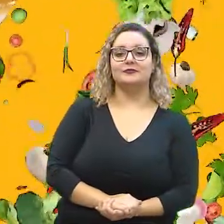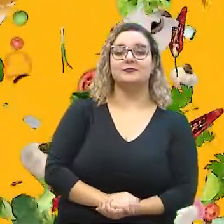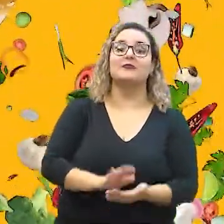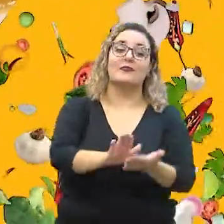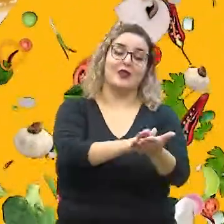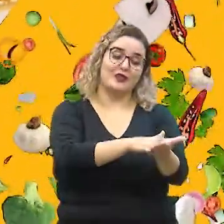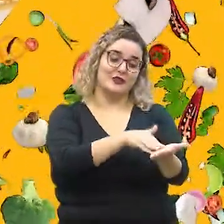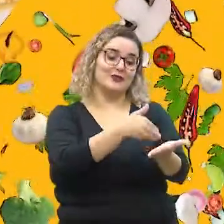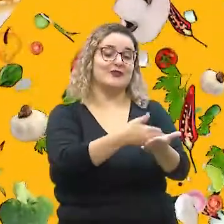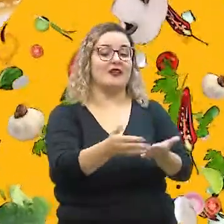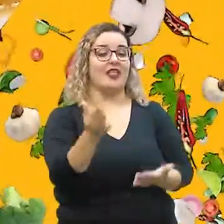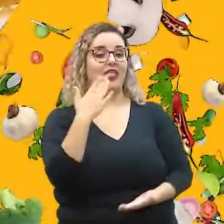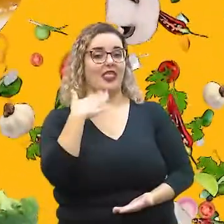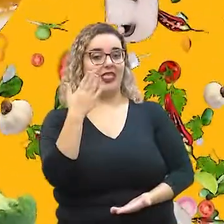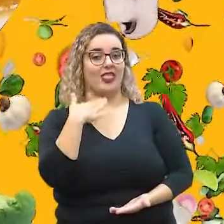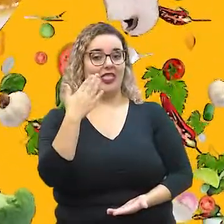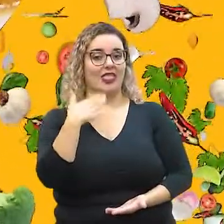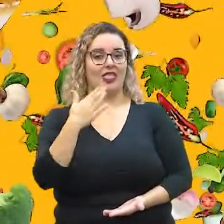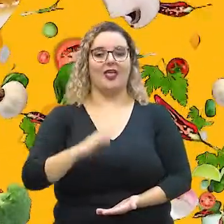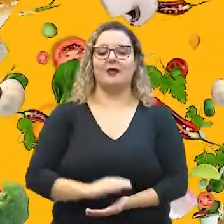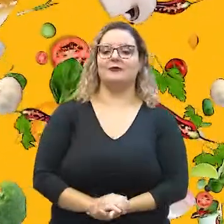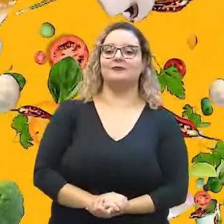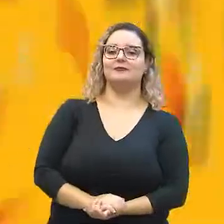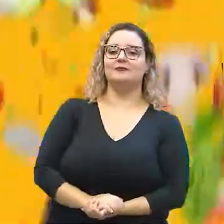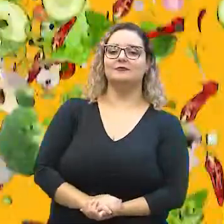geleia de pimenta